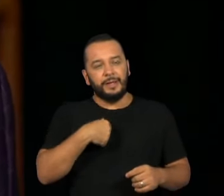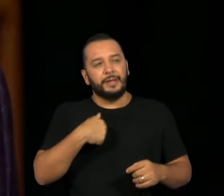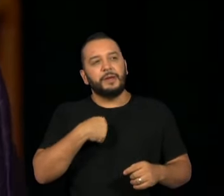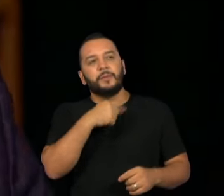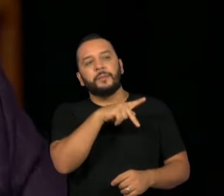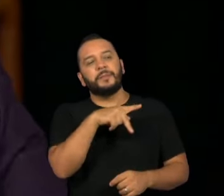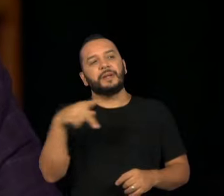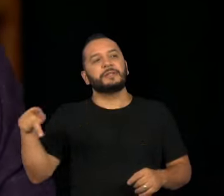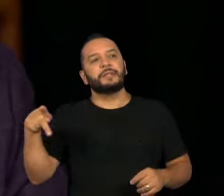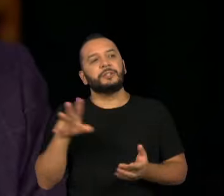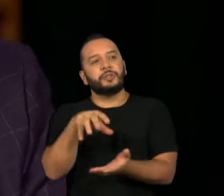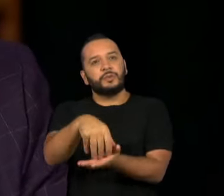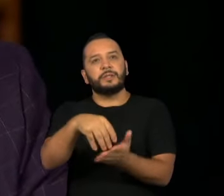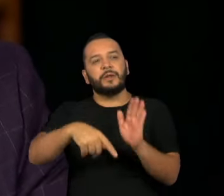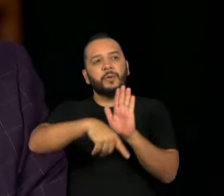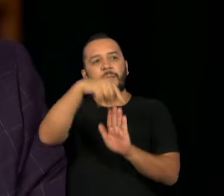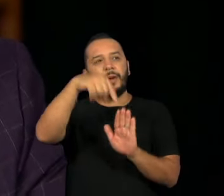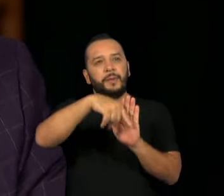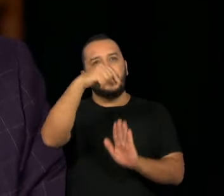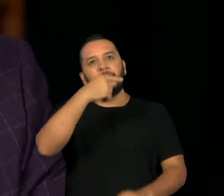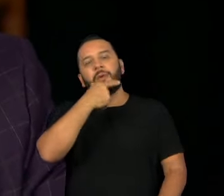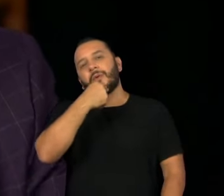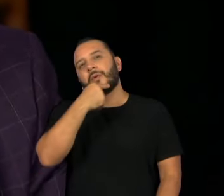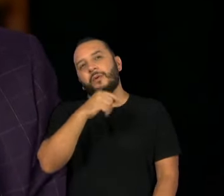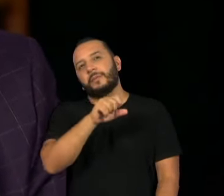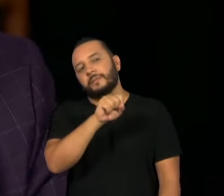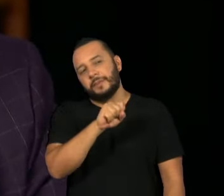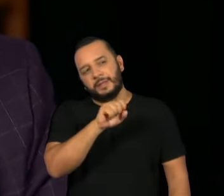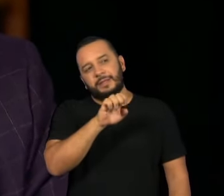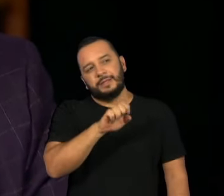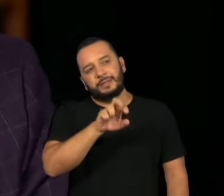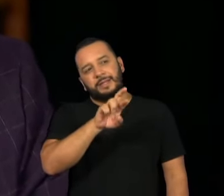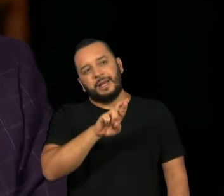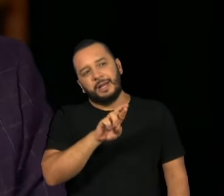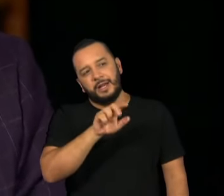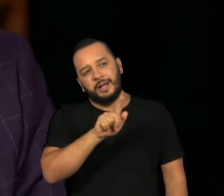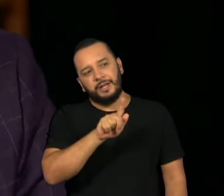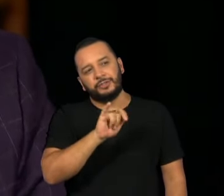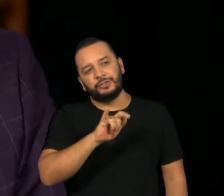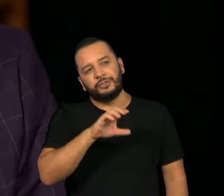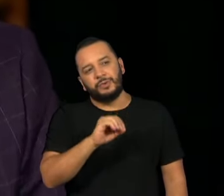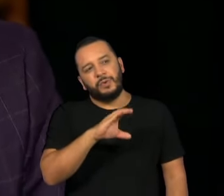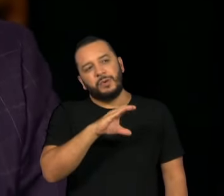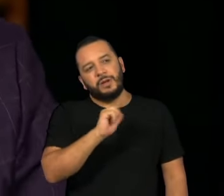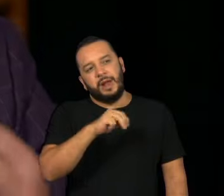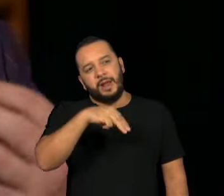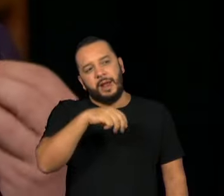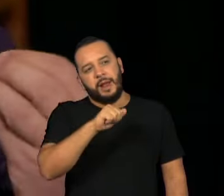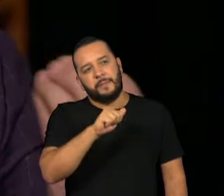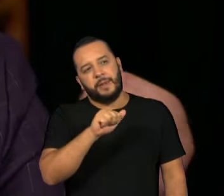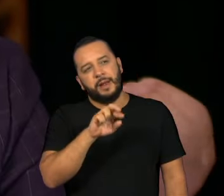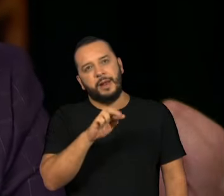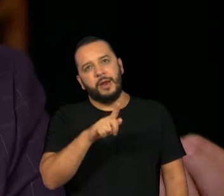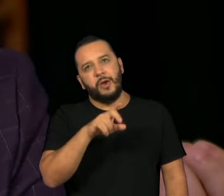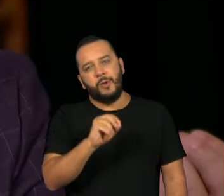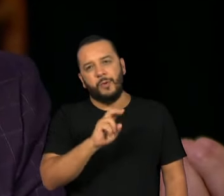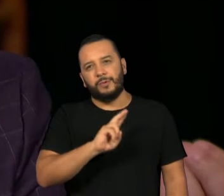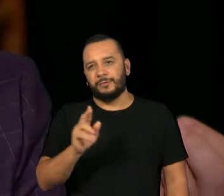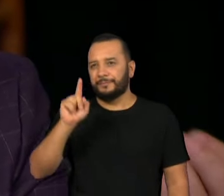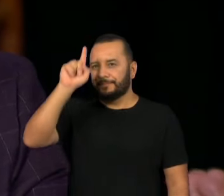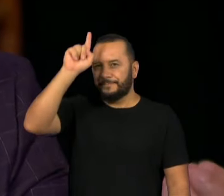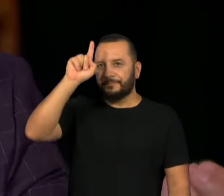é o Sérgio Camargo e Luciano Camargo É porque quando ele